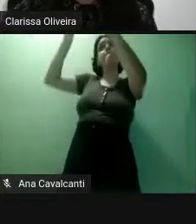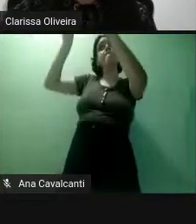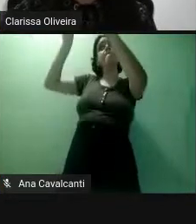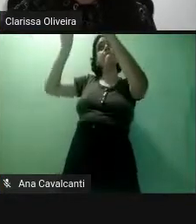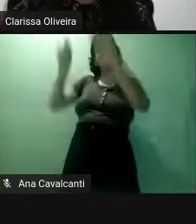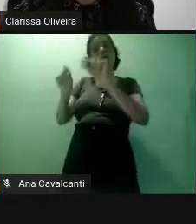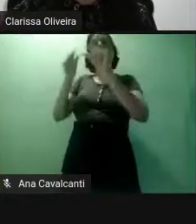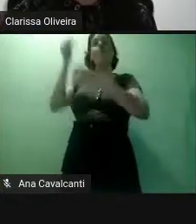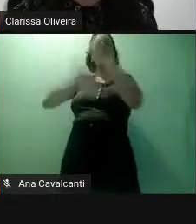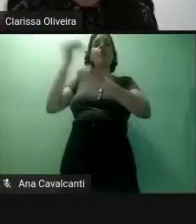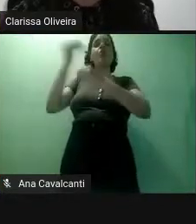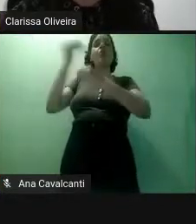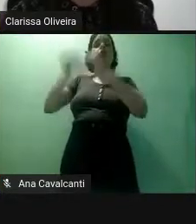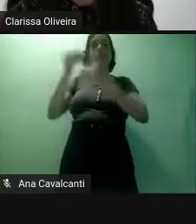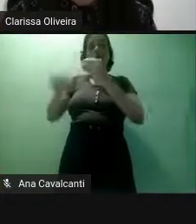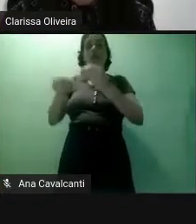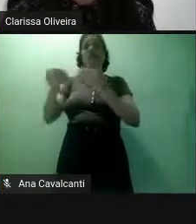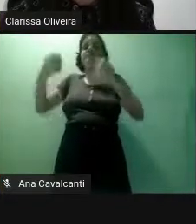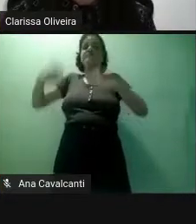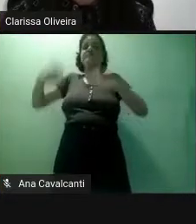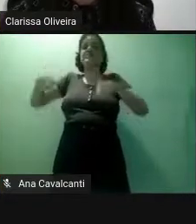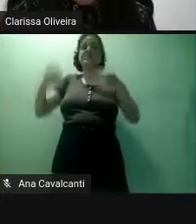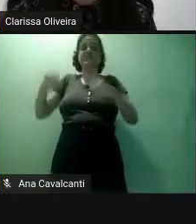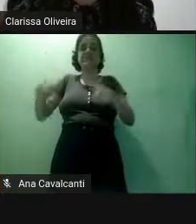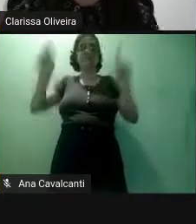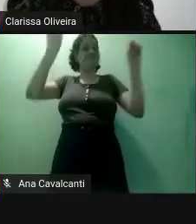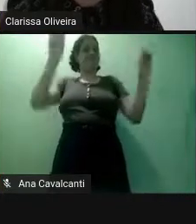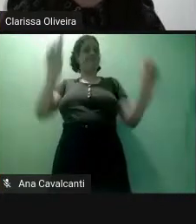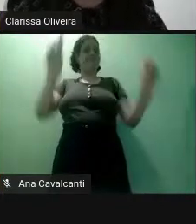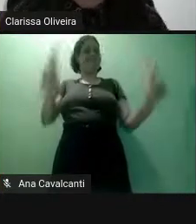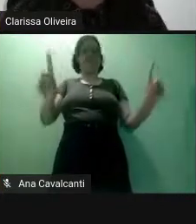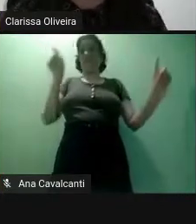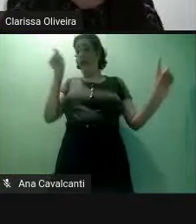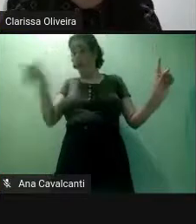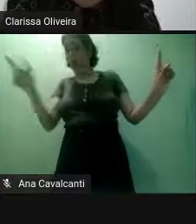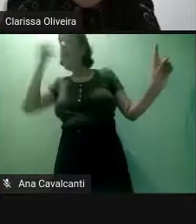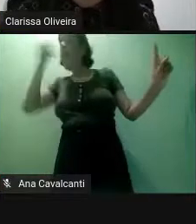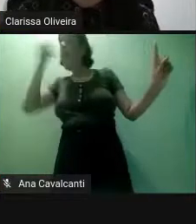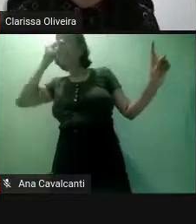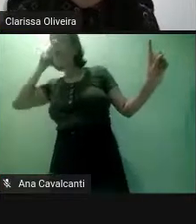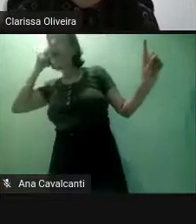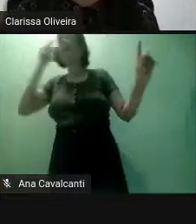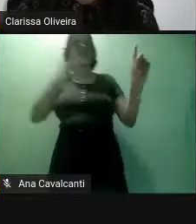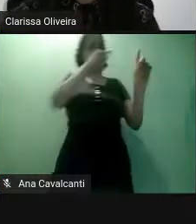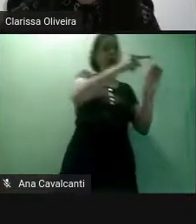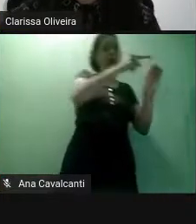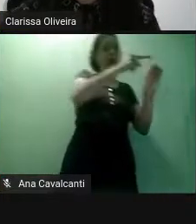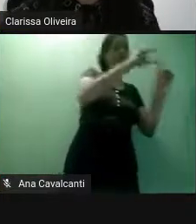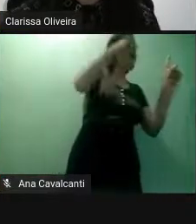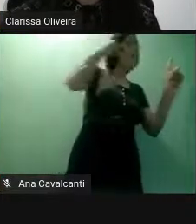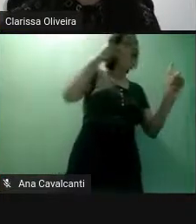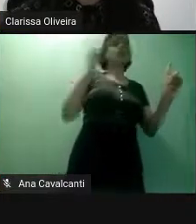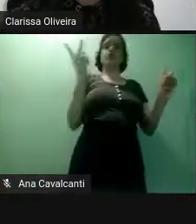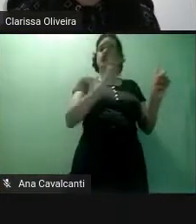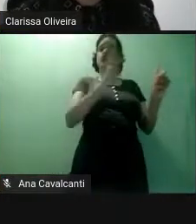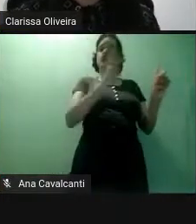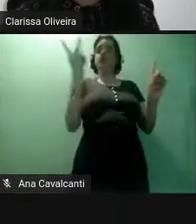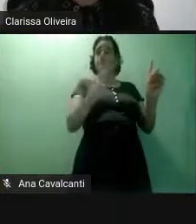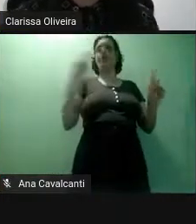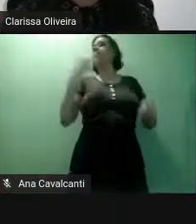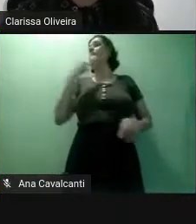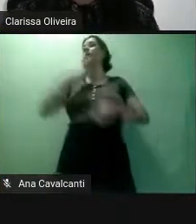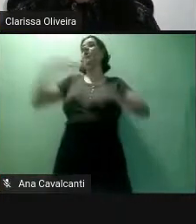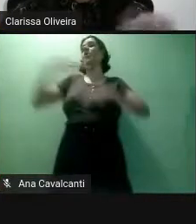risco baixo? São as 2 pessoas utilizando máscara, ou seja, todo mundo tem que estar usando máscara. Ninguém pode sair na rua